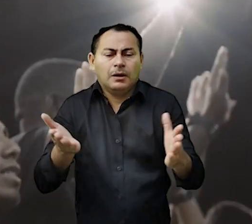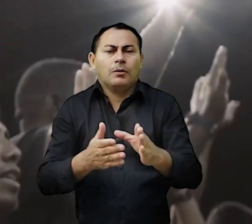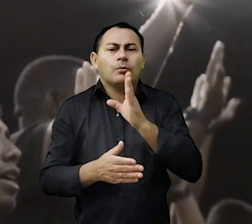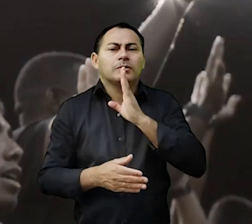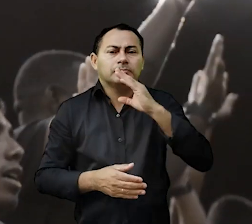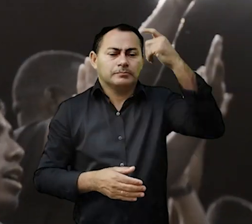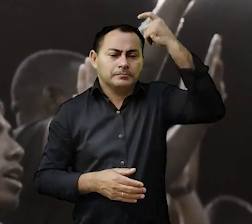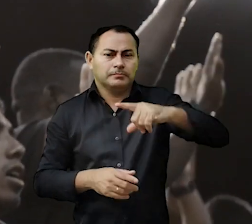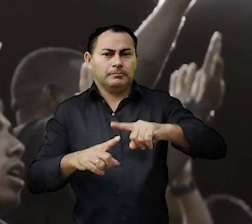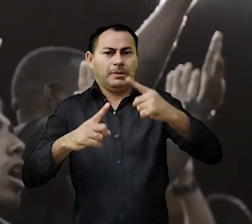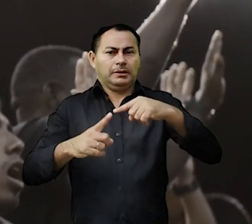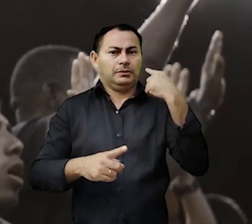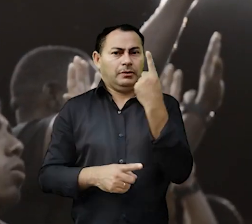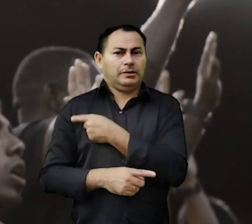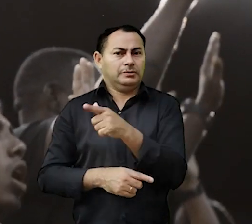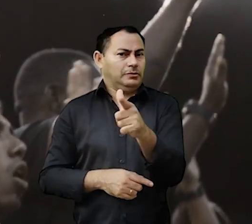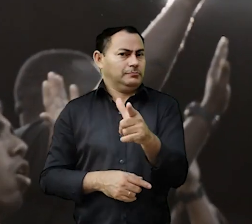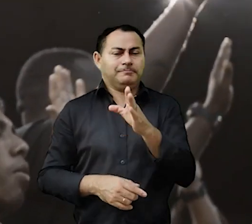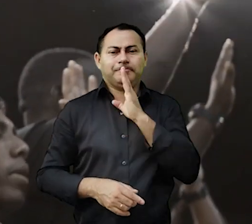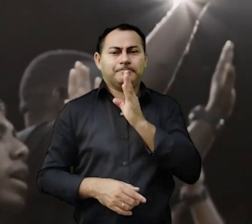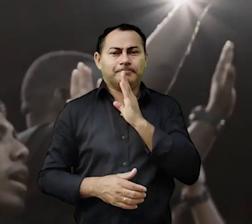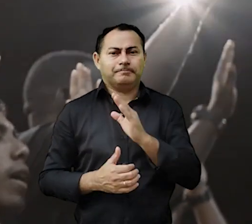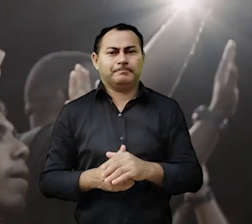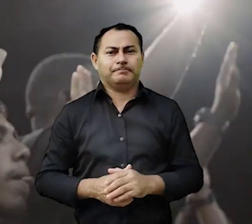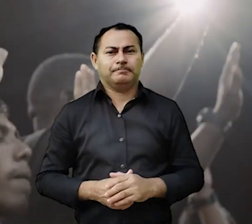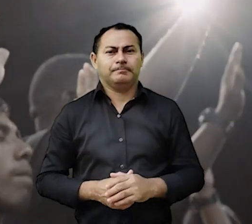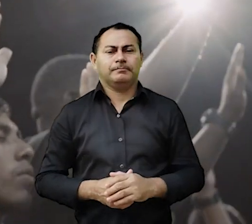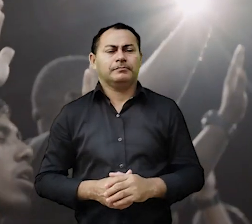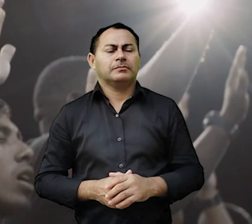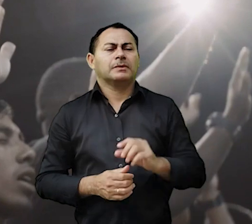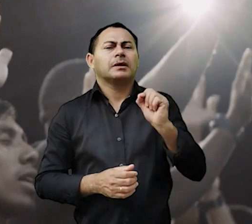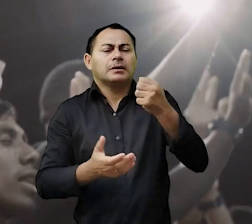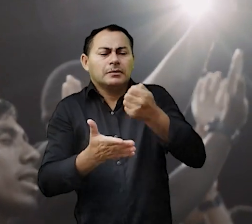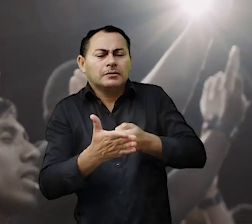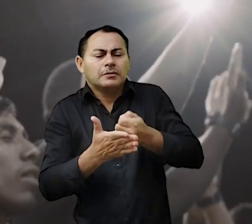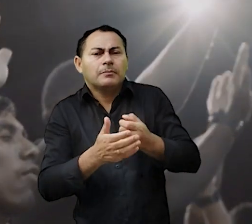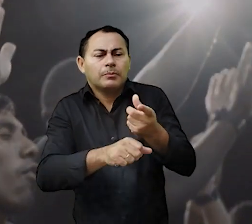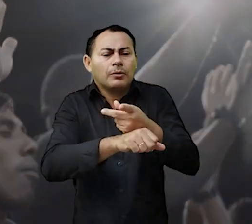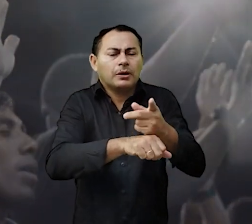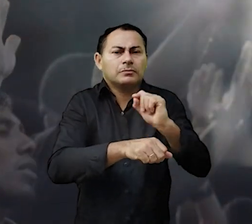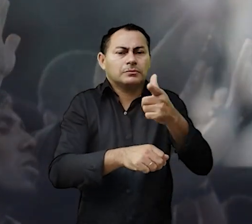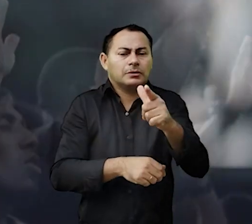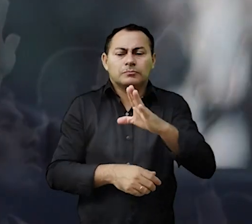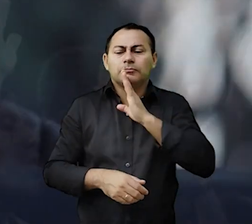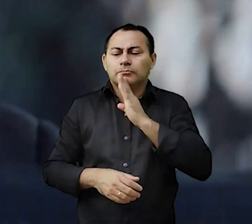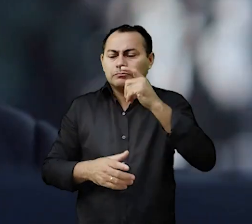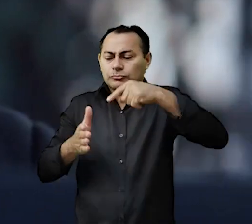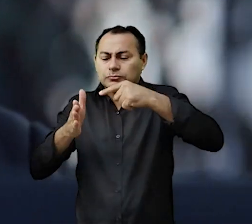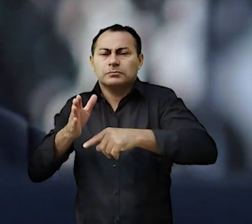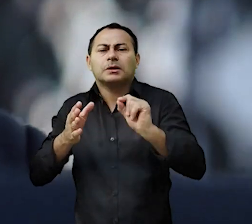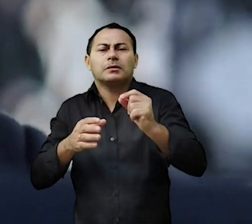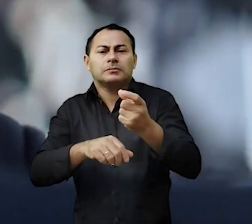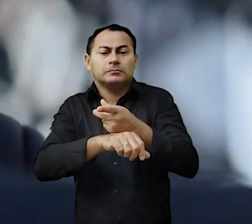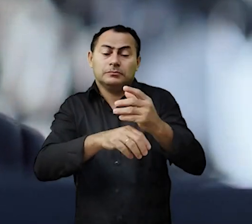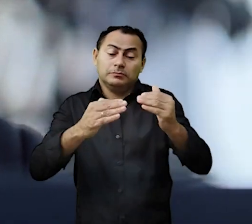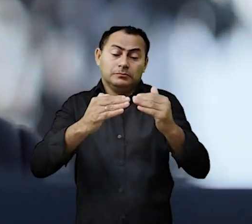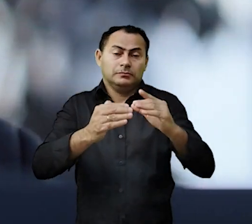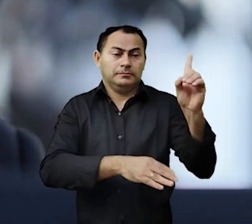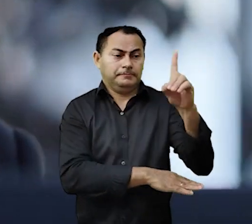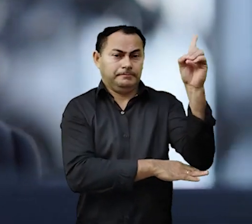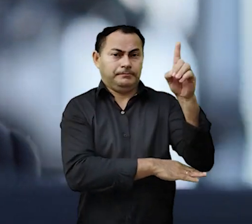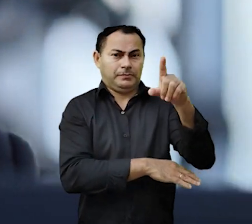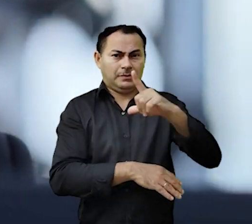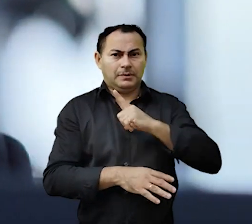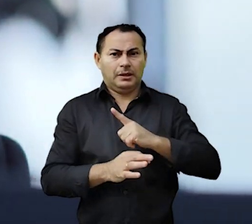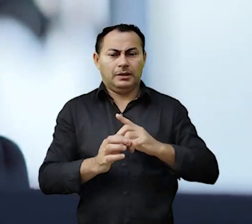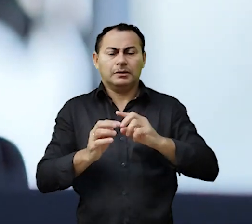o autoconhecimento, mas nós não nos conhecemos. E a quem devemos procurar se não temos autoconhecimento? De acordo com Davi,